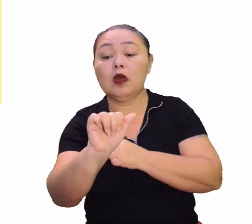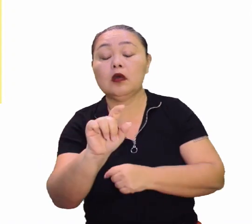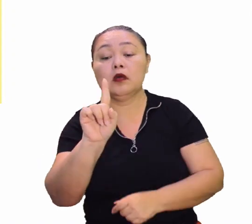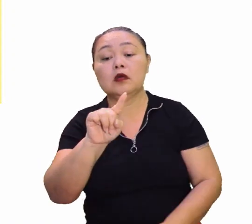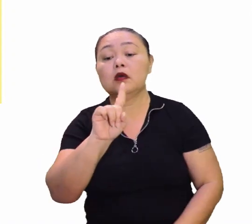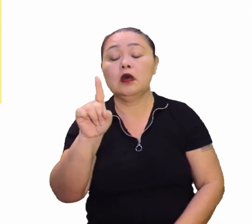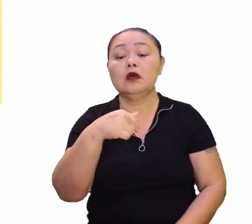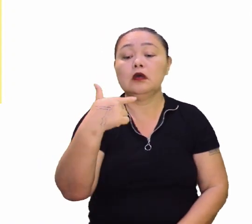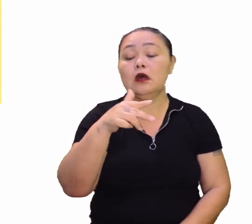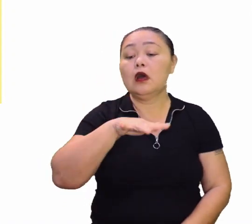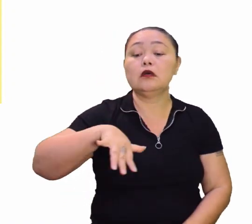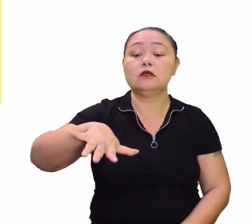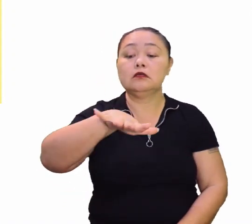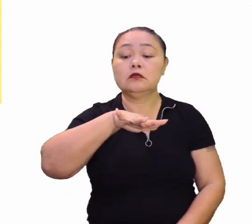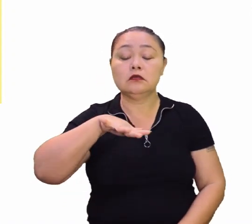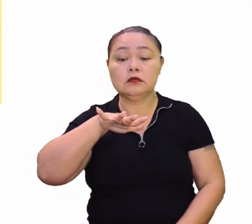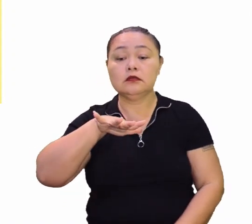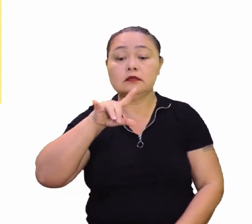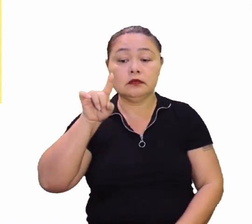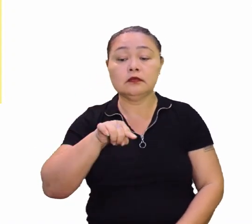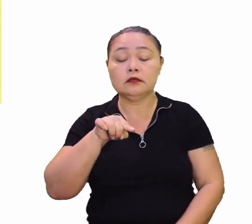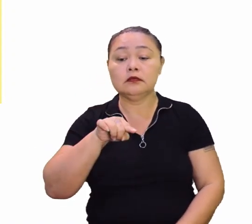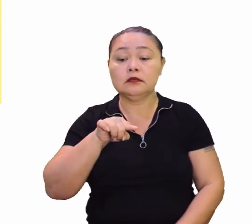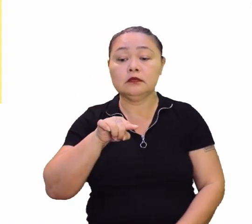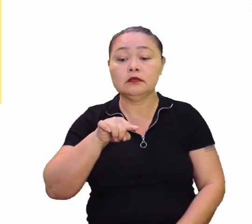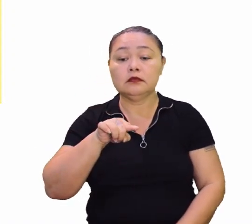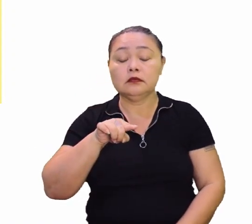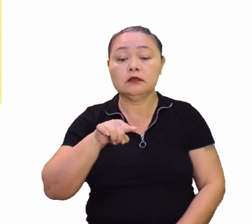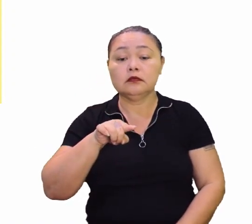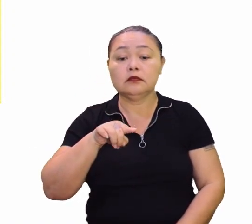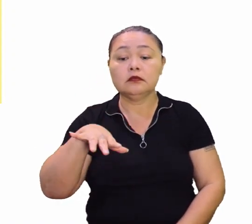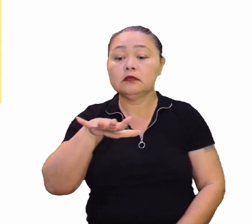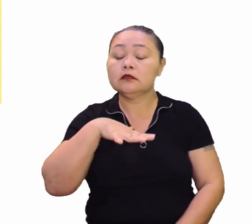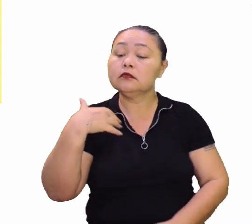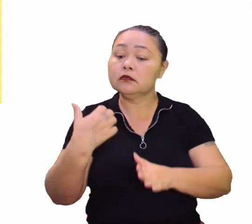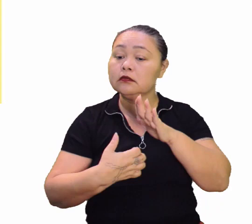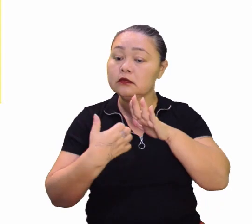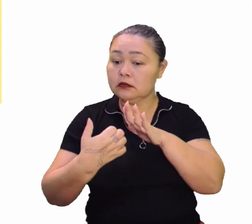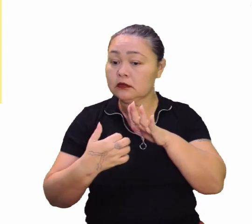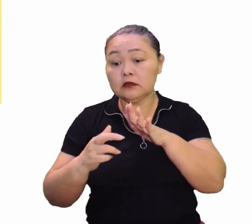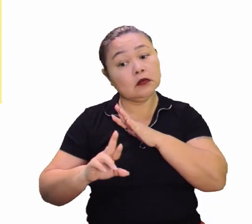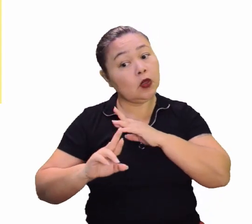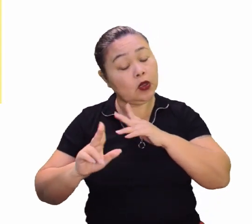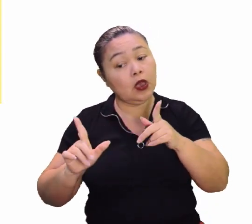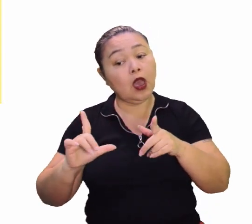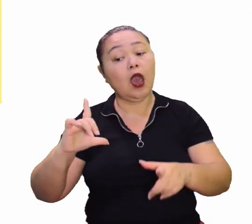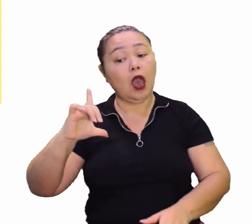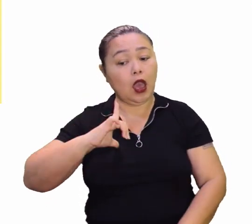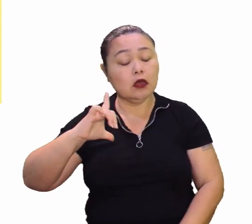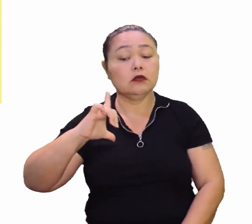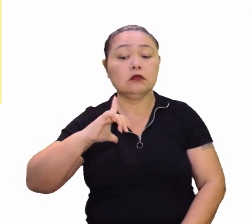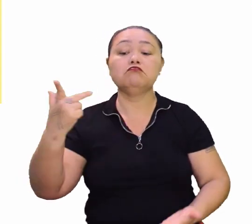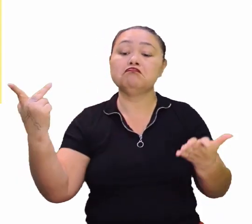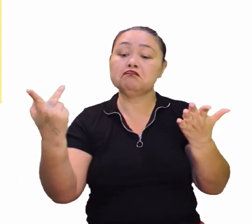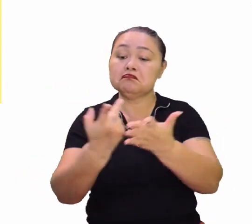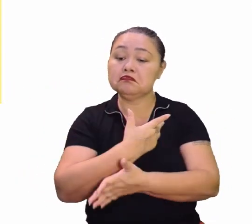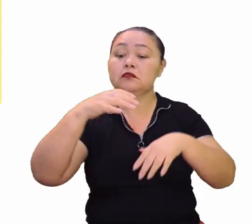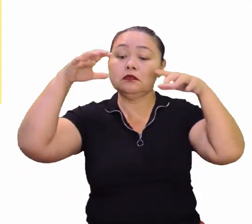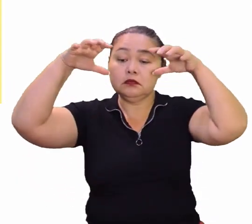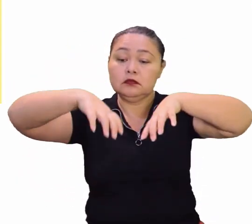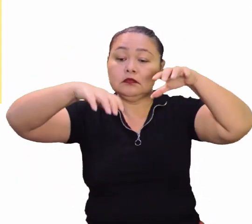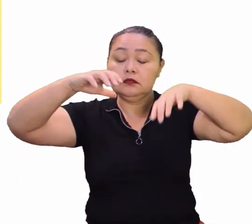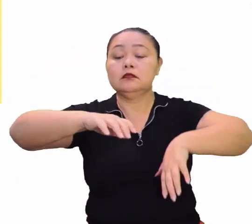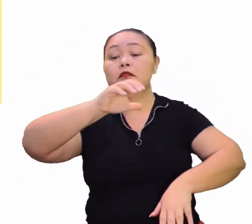olha só, não é porque essa região ela não seja uma região industrial que ela não vai ter a ocorrência de chuva